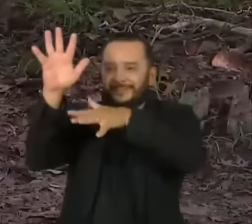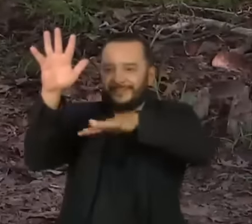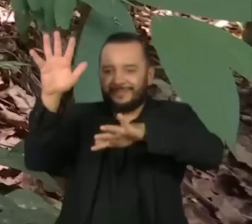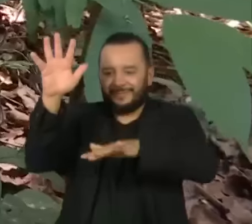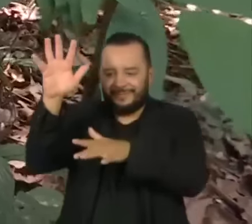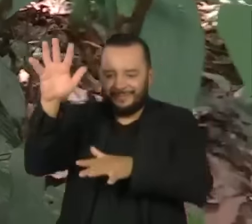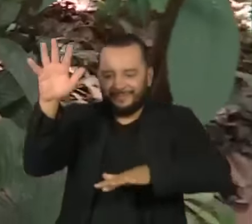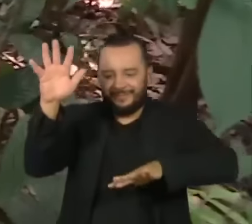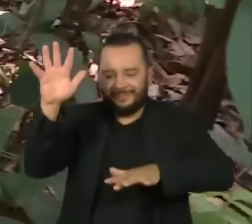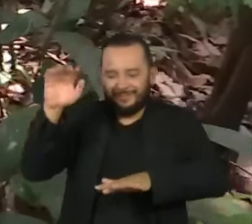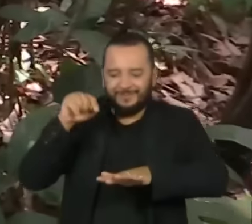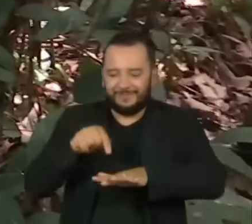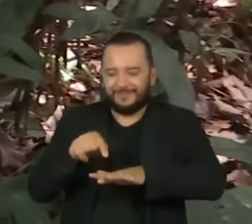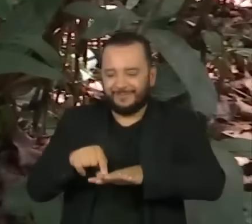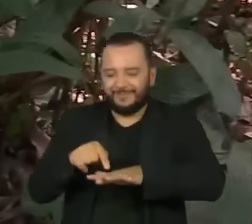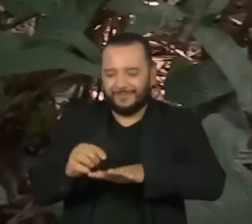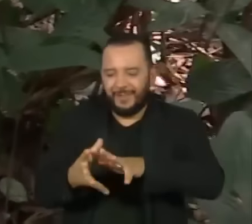viram adubo natural.